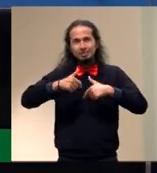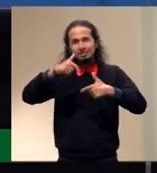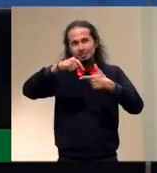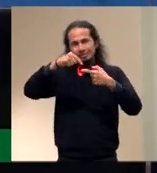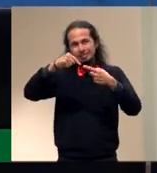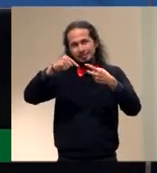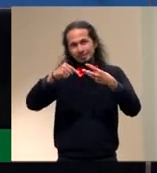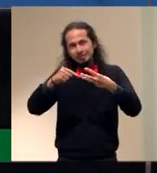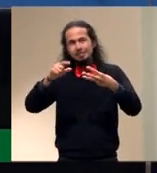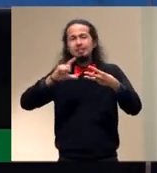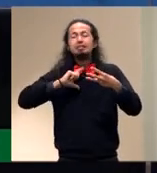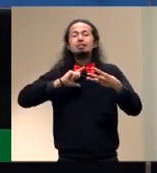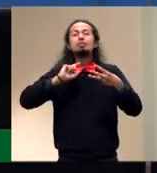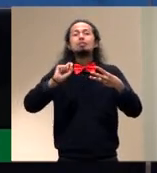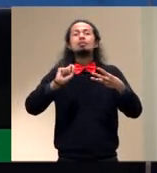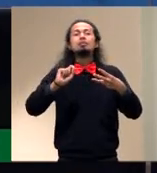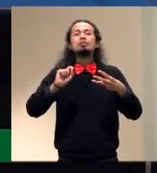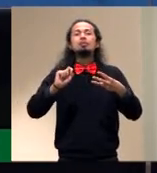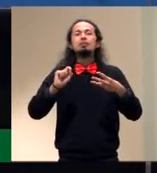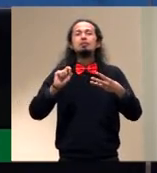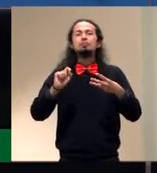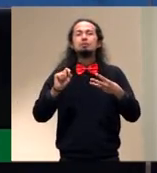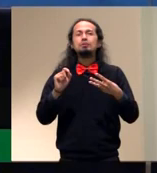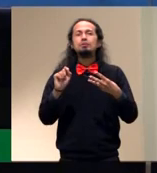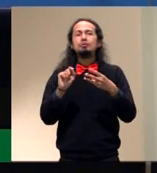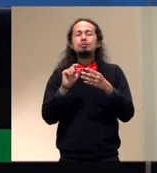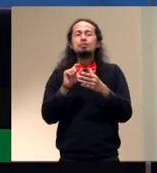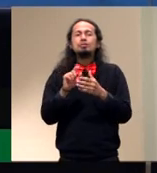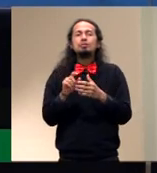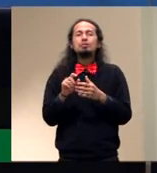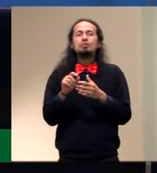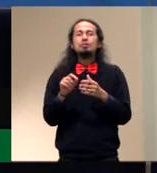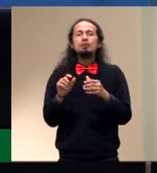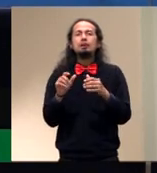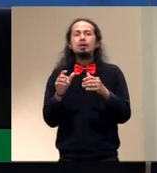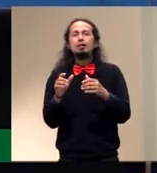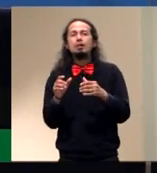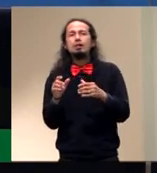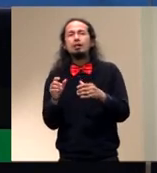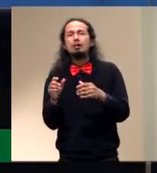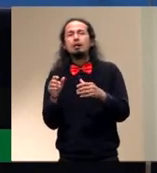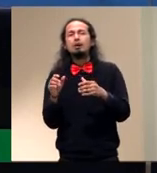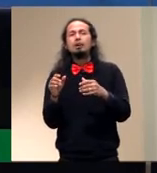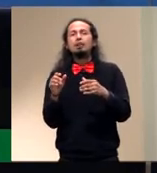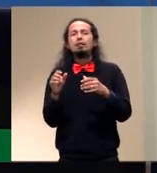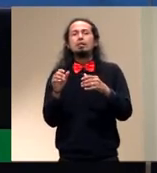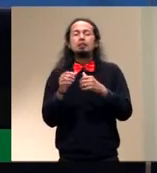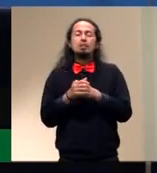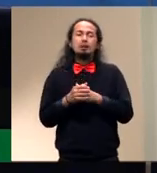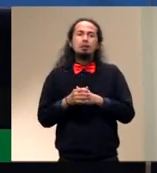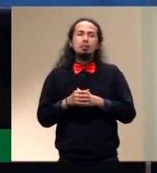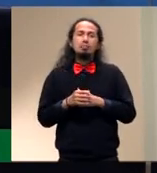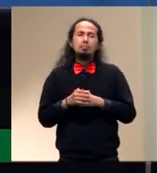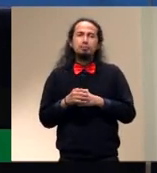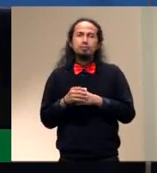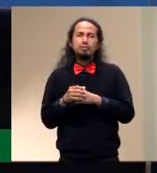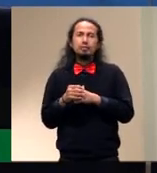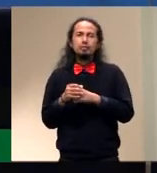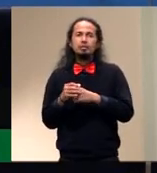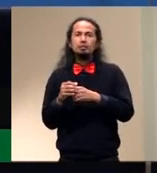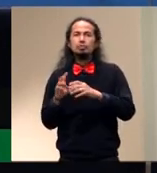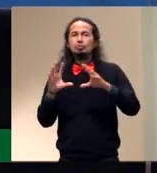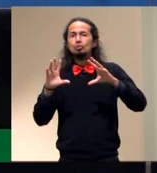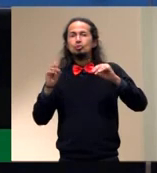existe um aprofundamento na nova edição conceitual, mas que, na verdade, em